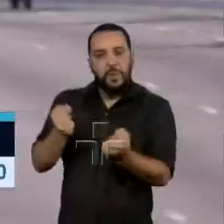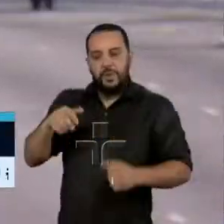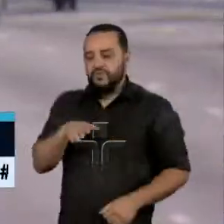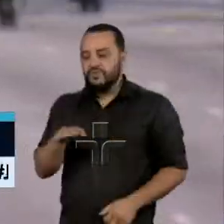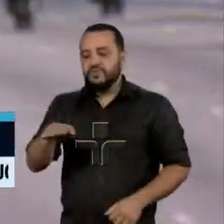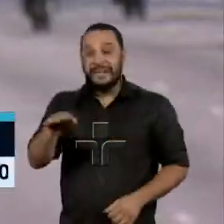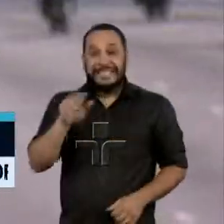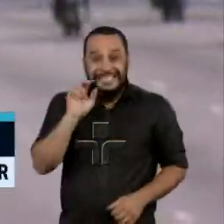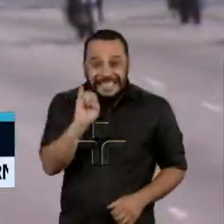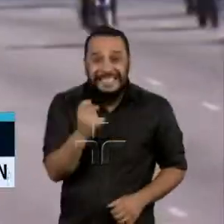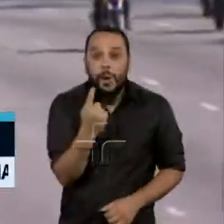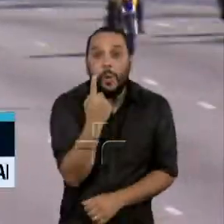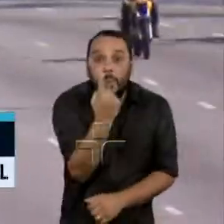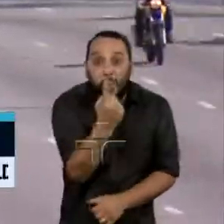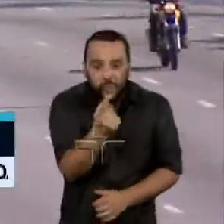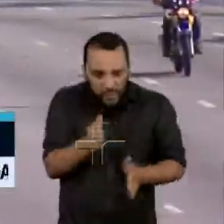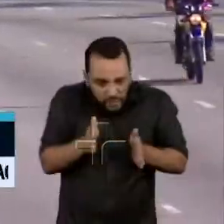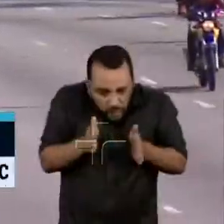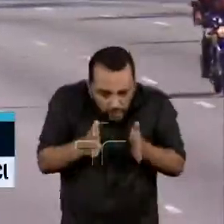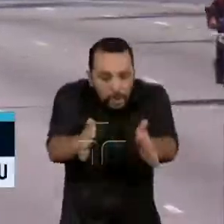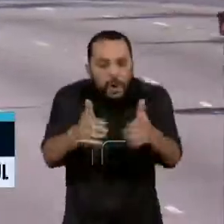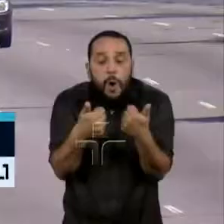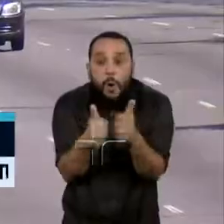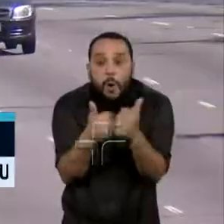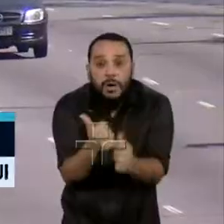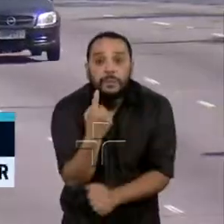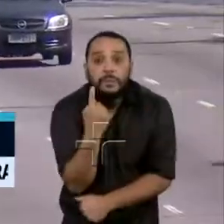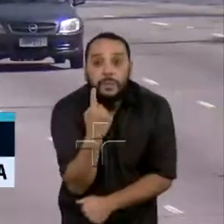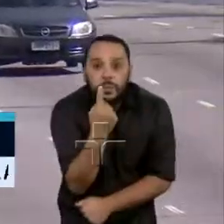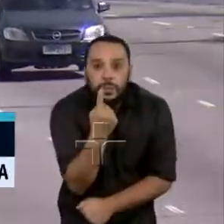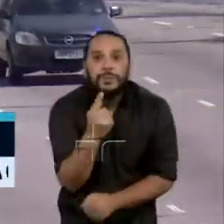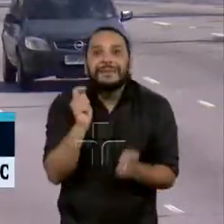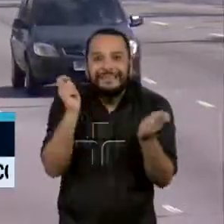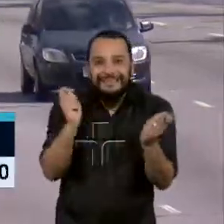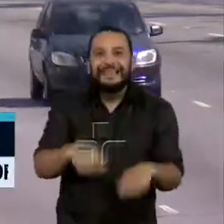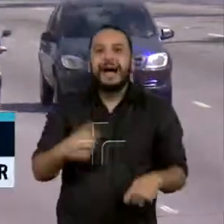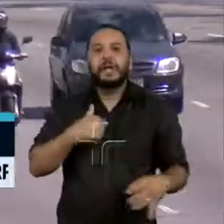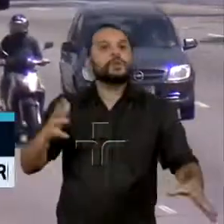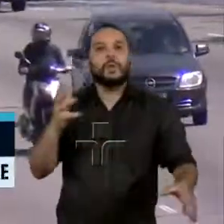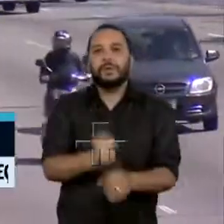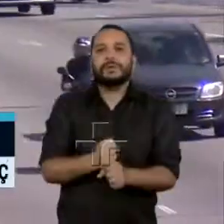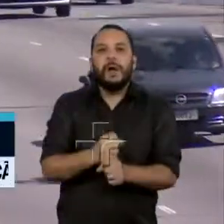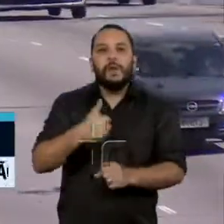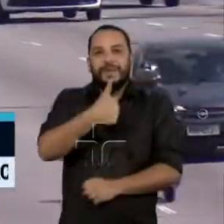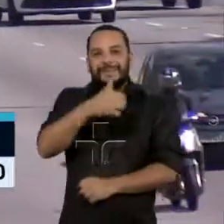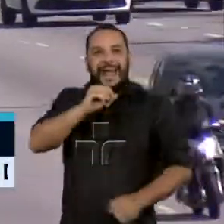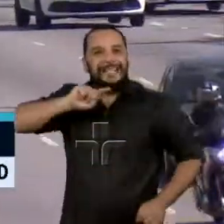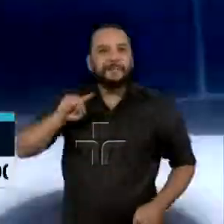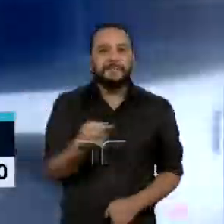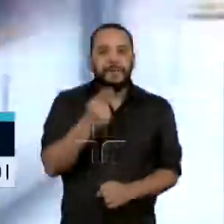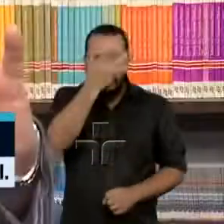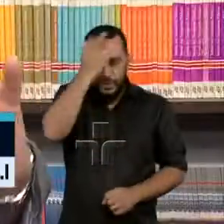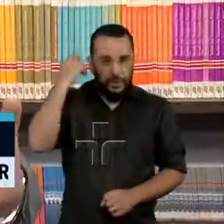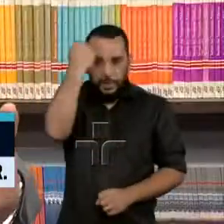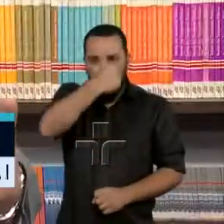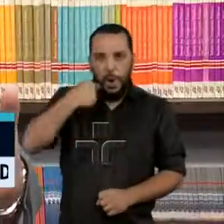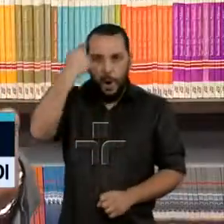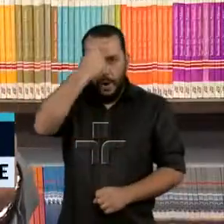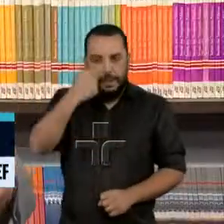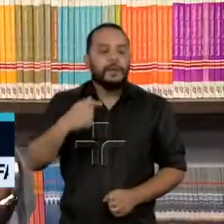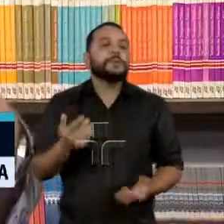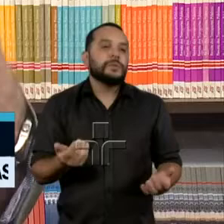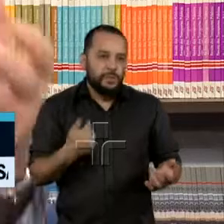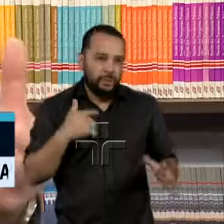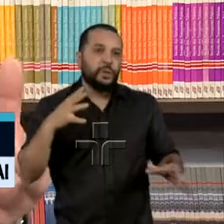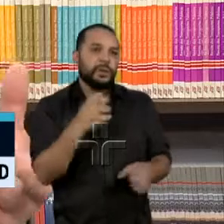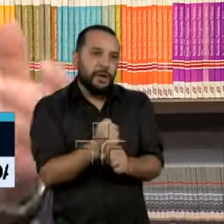única faixa fosse exclusiva para o transporte coletivo, seriam pelo menos 10 mil por hora. O volume